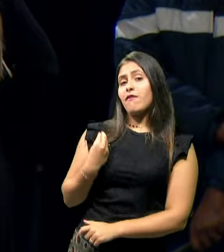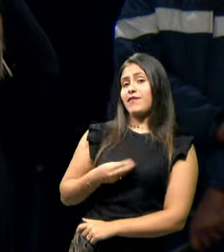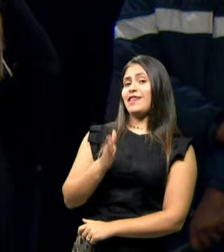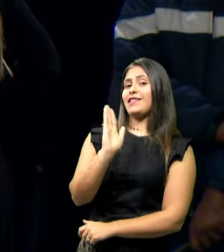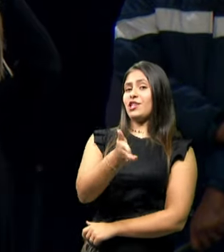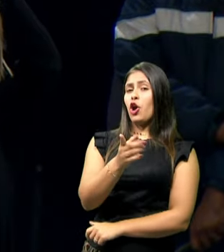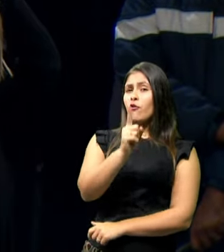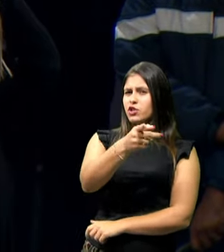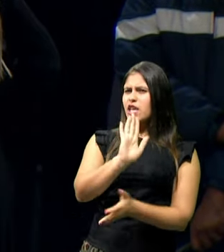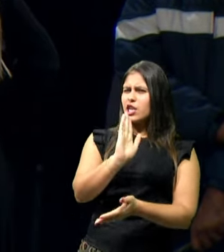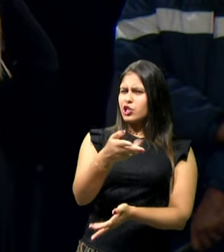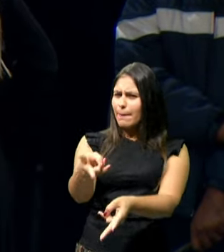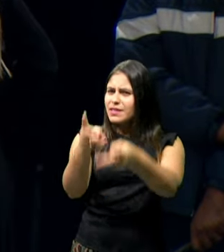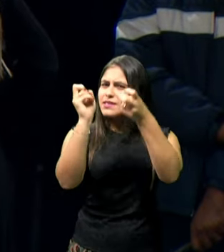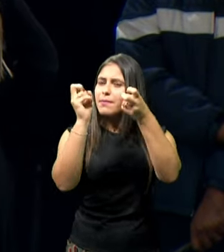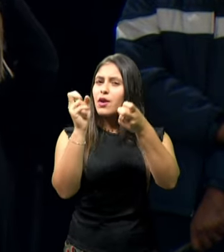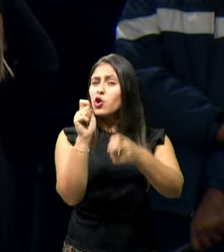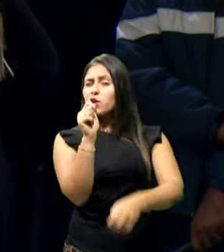sinais na tua vida.